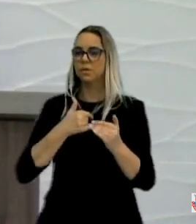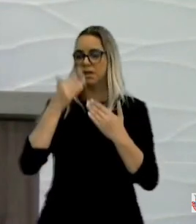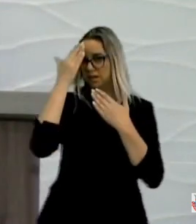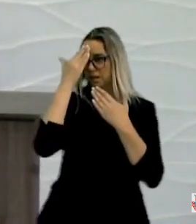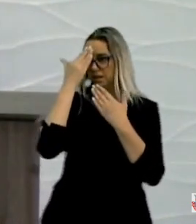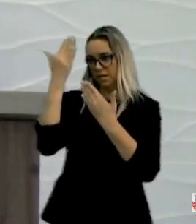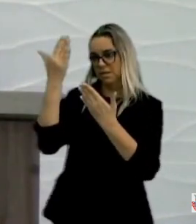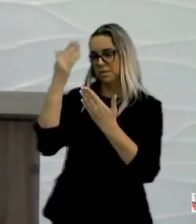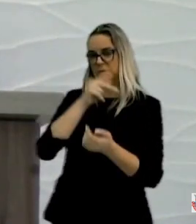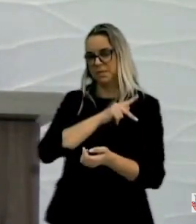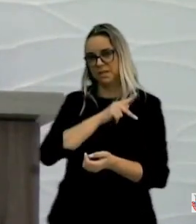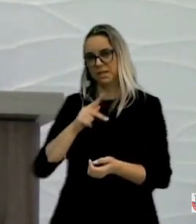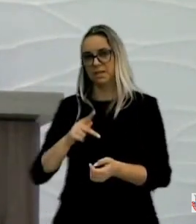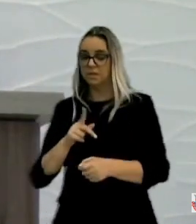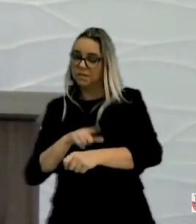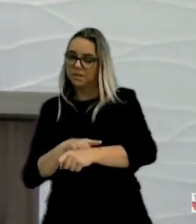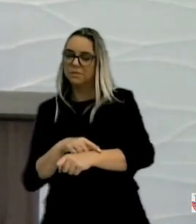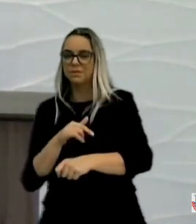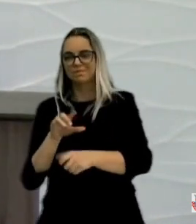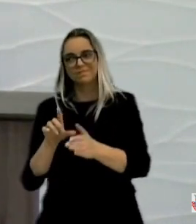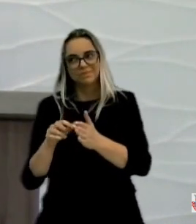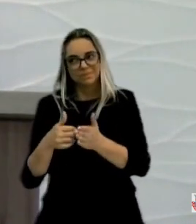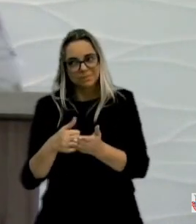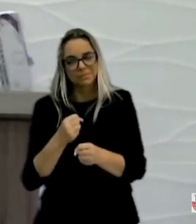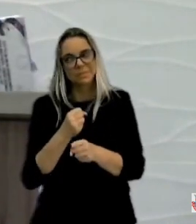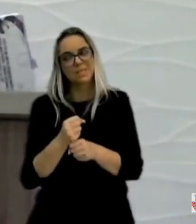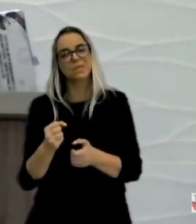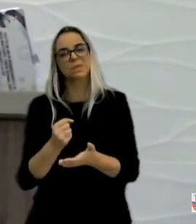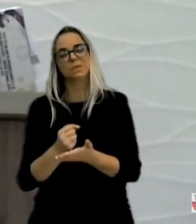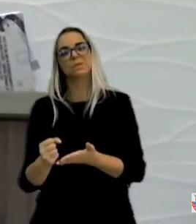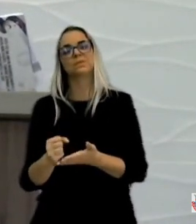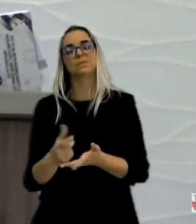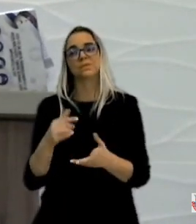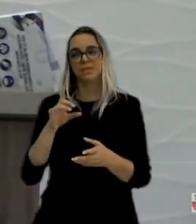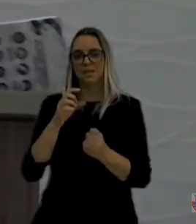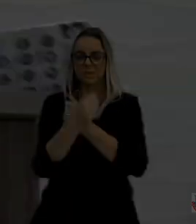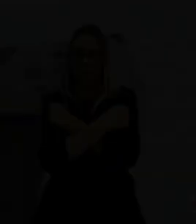ao tempo, senhor presidente, e um abraço no coração de todos, que Deus abençoe.